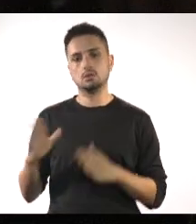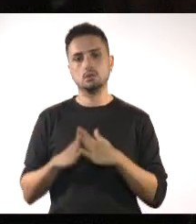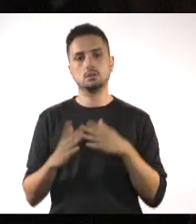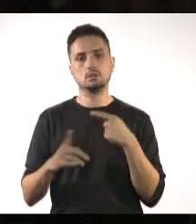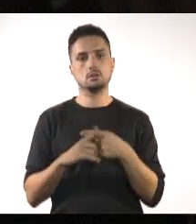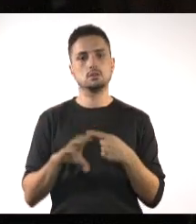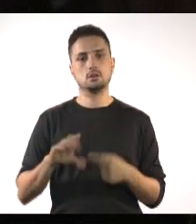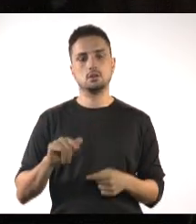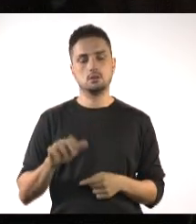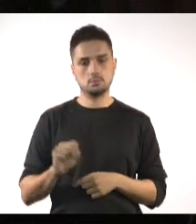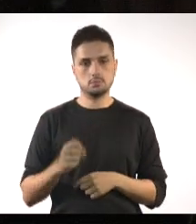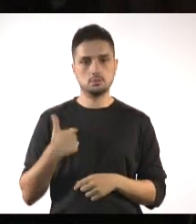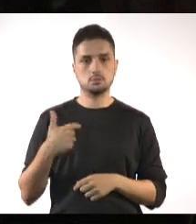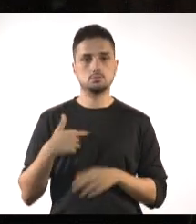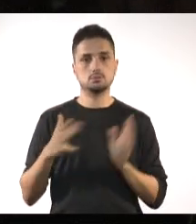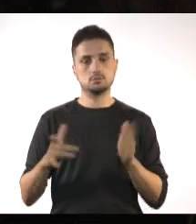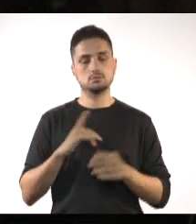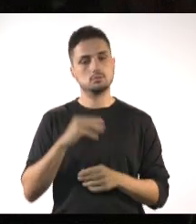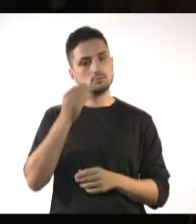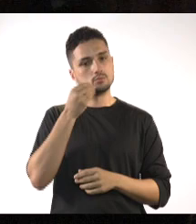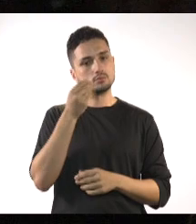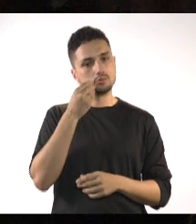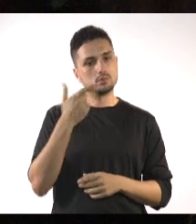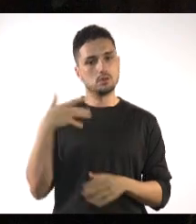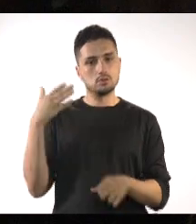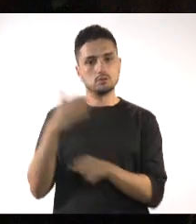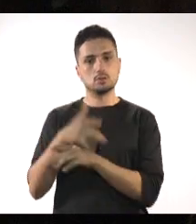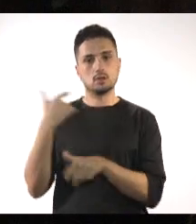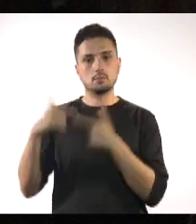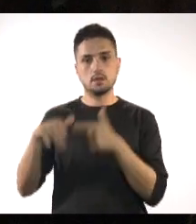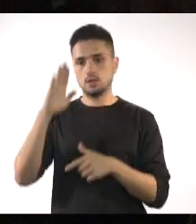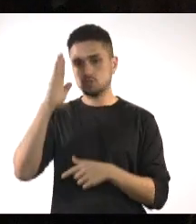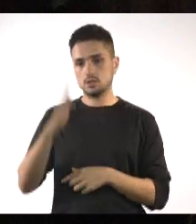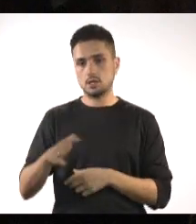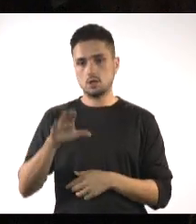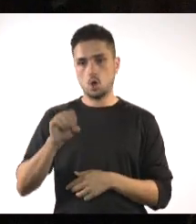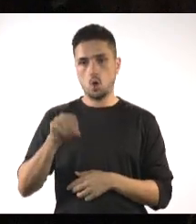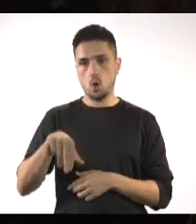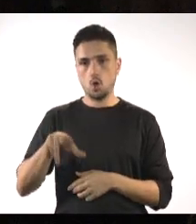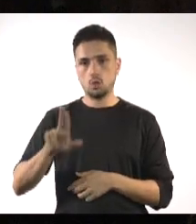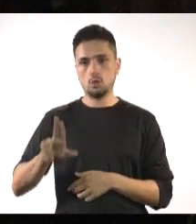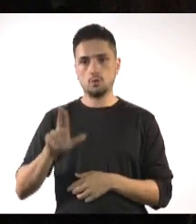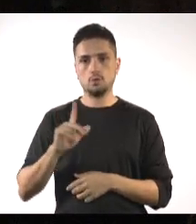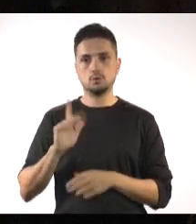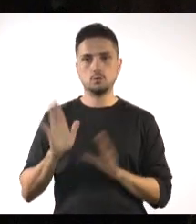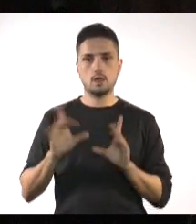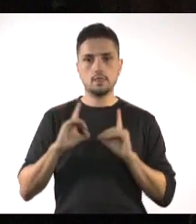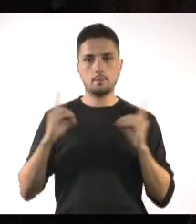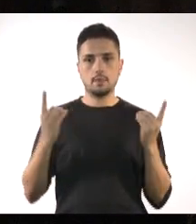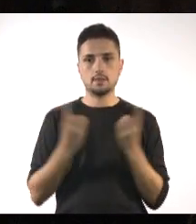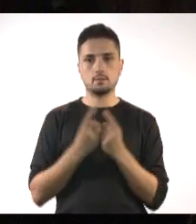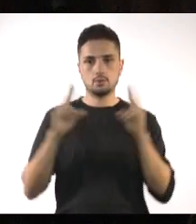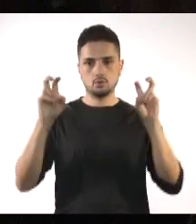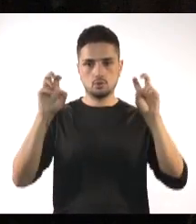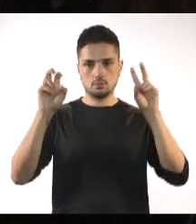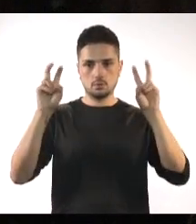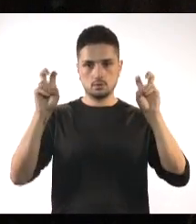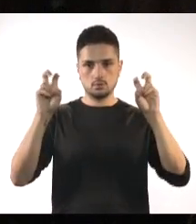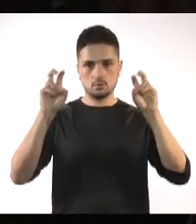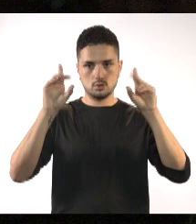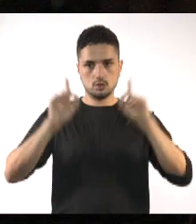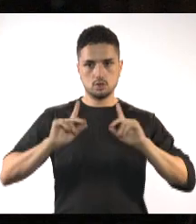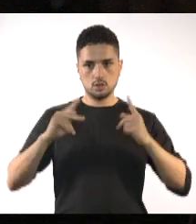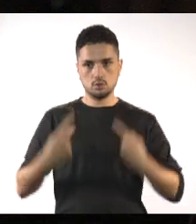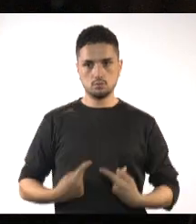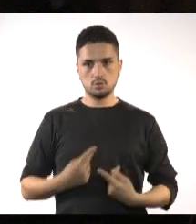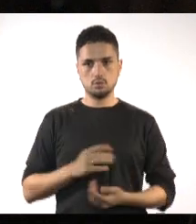Caritas tenho a chance de trabalhar diretamente na ONU, no Departamento de Assuntos Humanitários. Então a gente